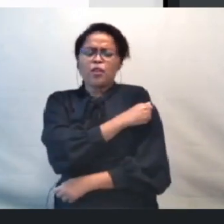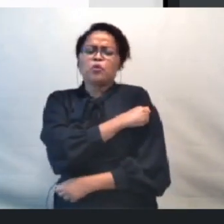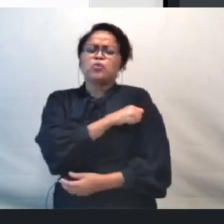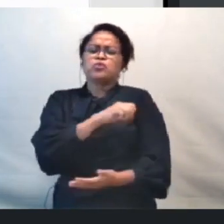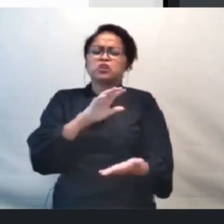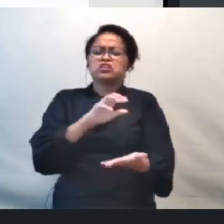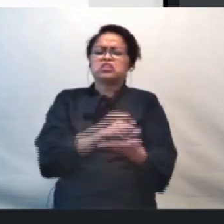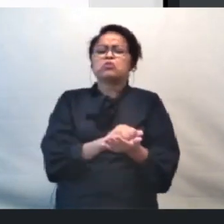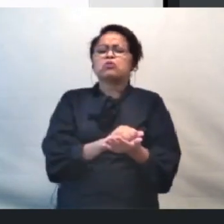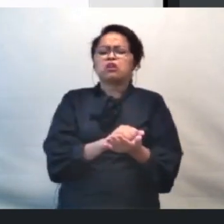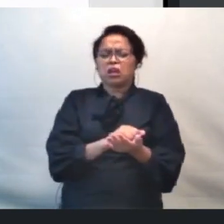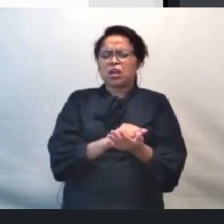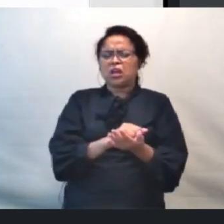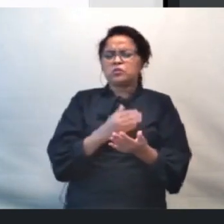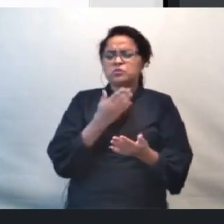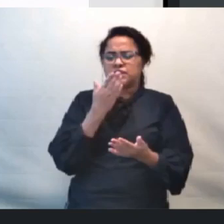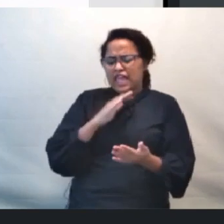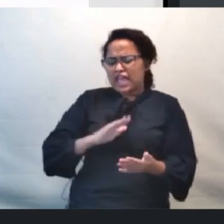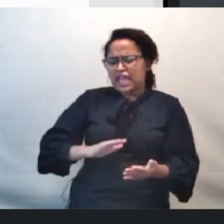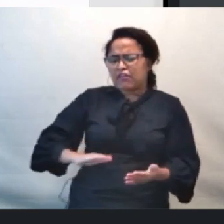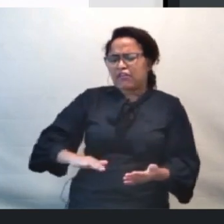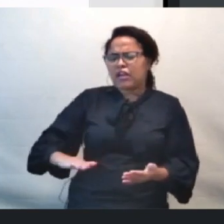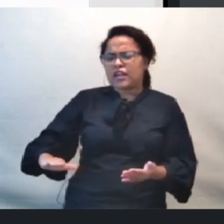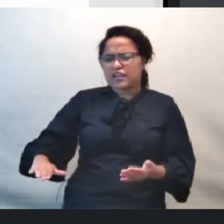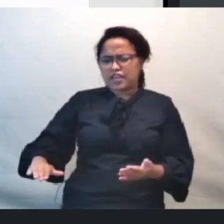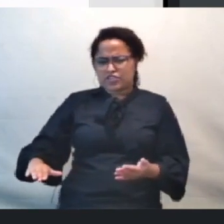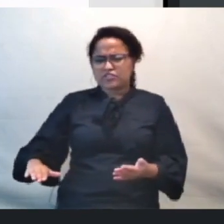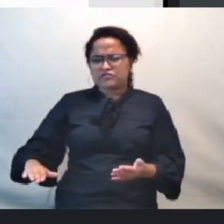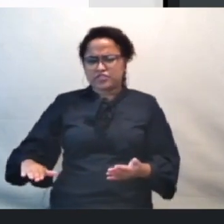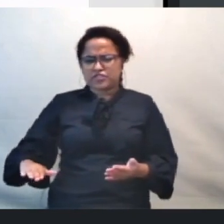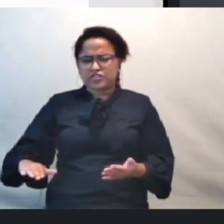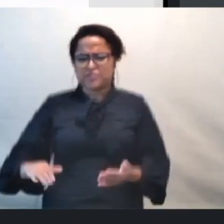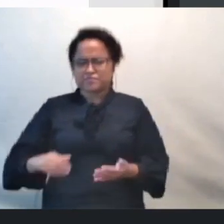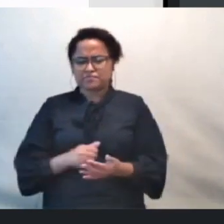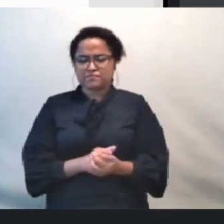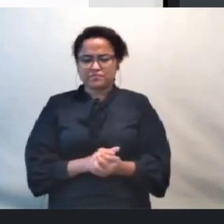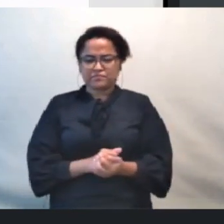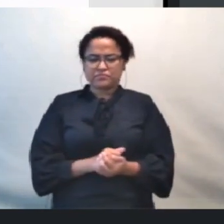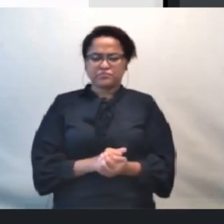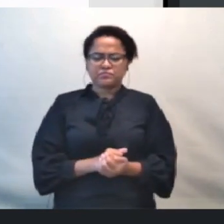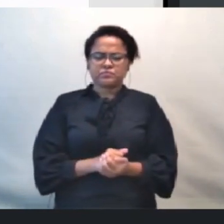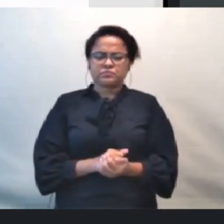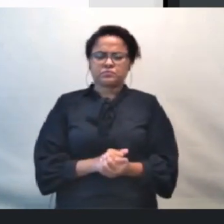recuperamos, 32.730. E aí a gente consegue seguir um a um.